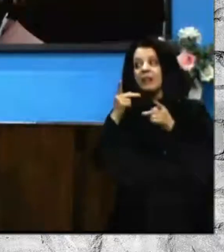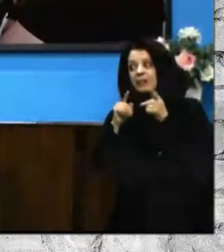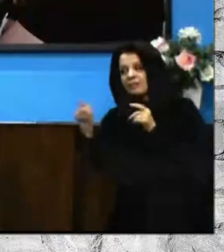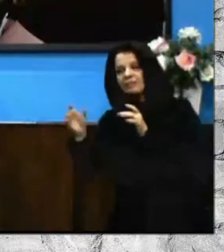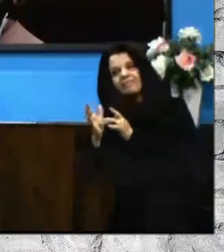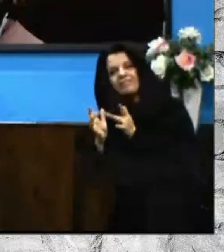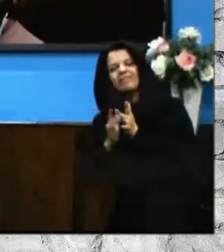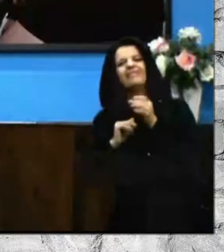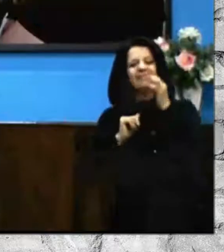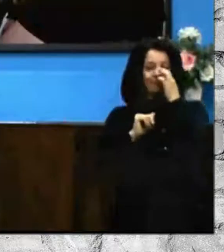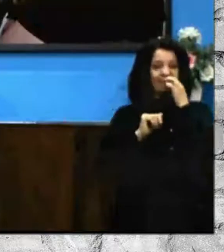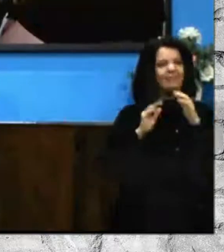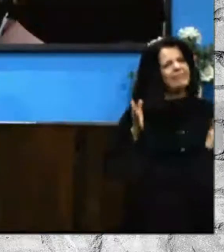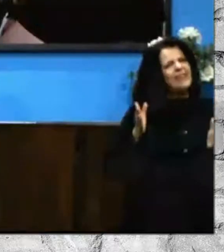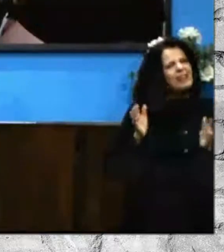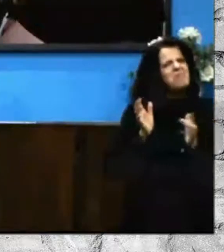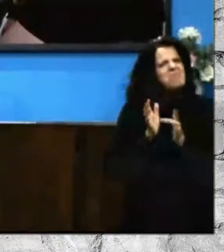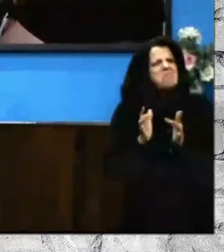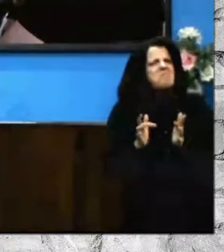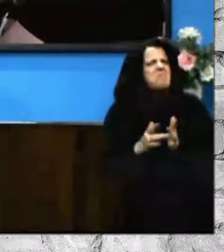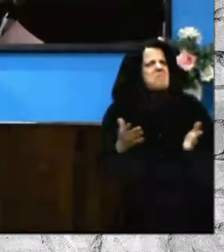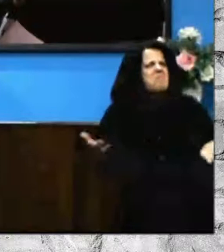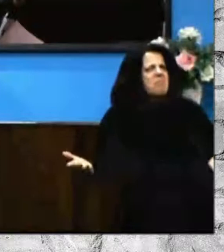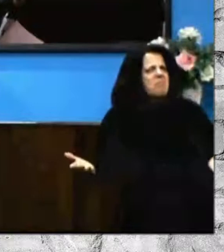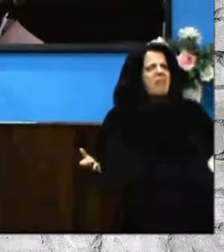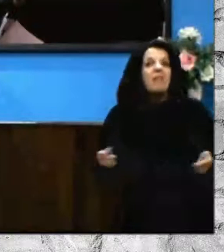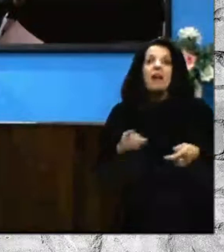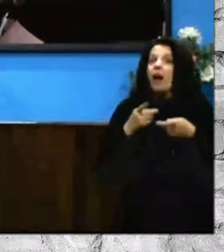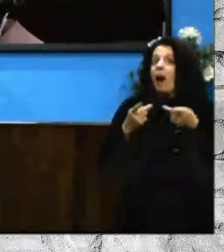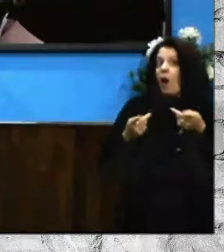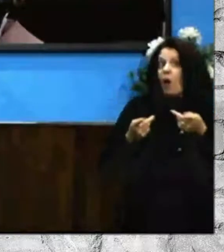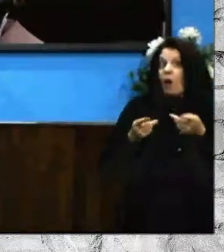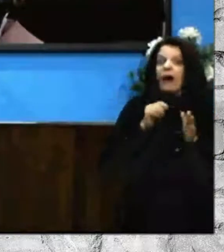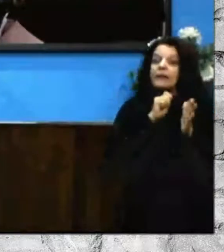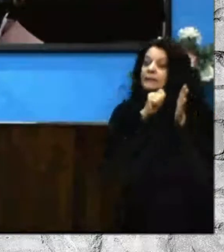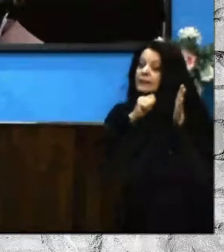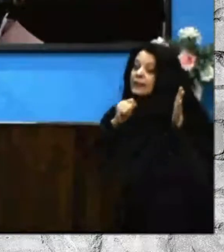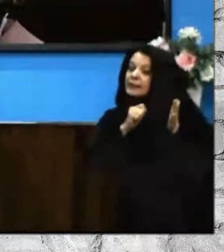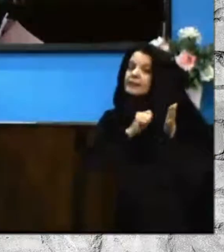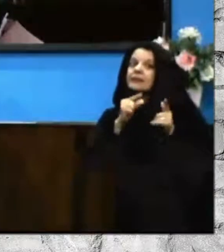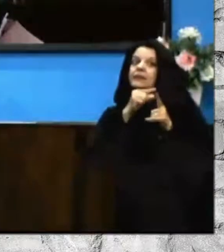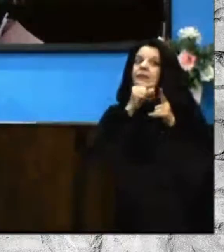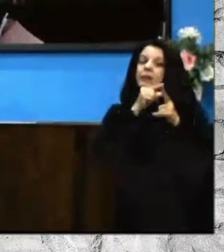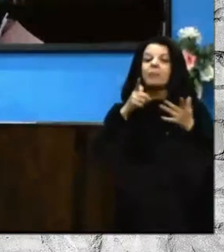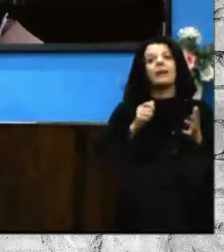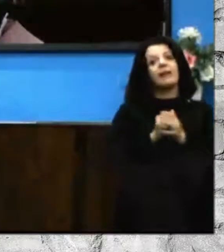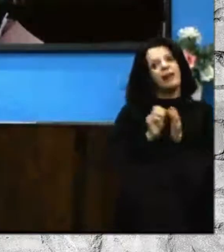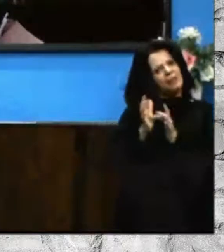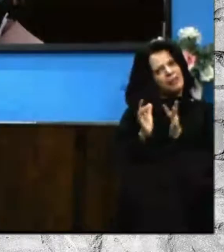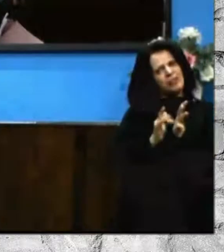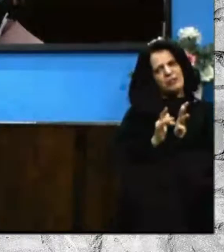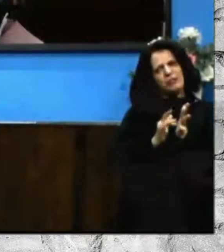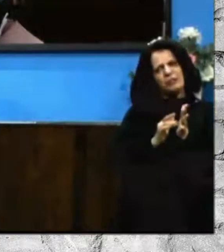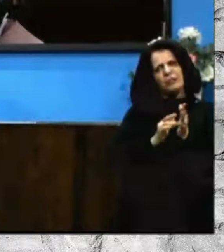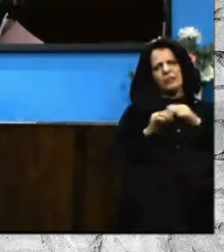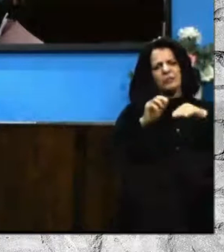E agora, será que Jesus vai ser encantoado? Porque está escrito lá, olha, está escrito, Jesus, pula